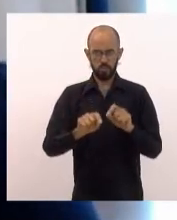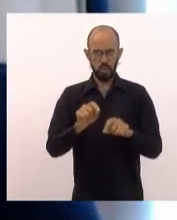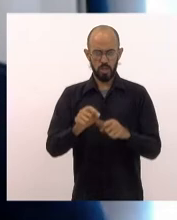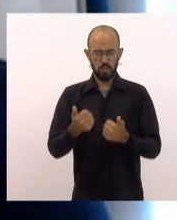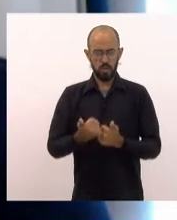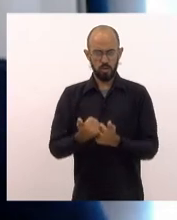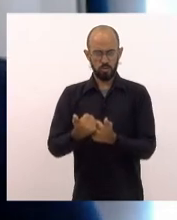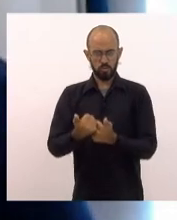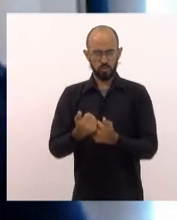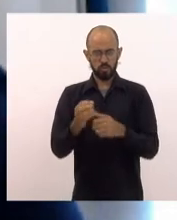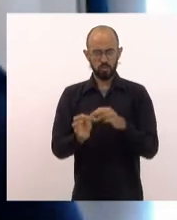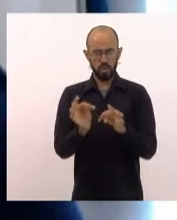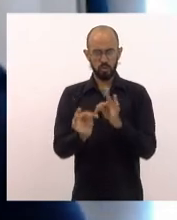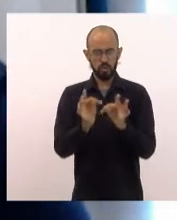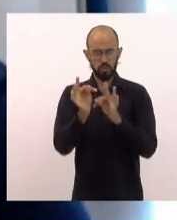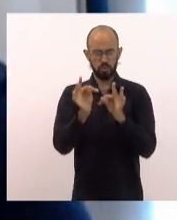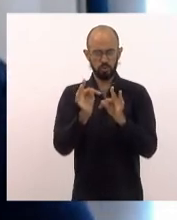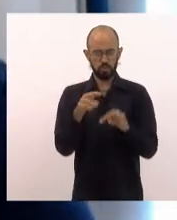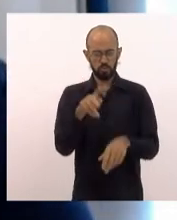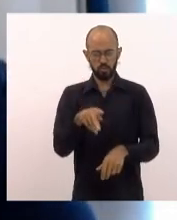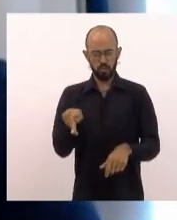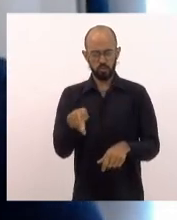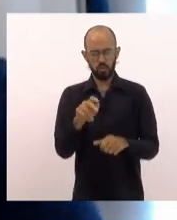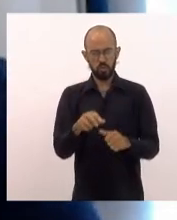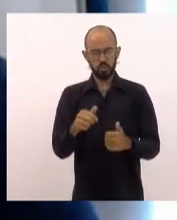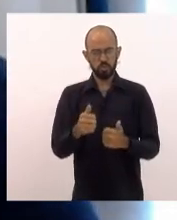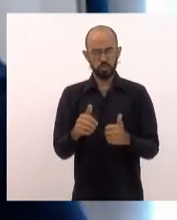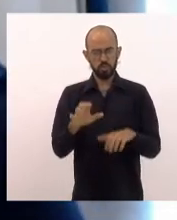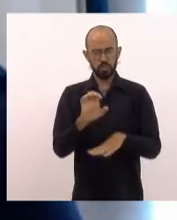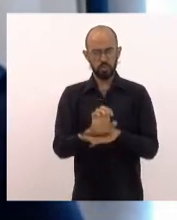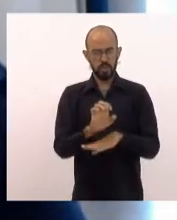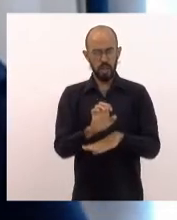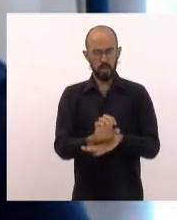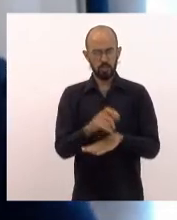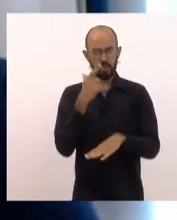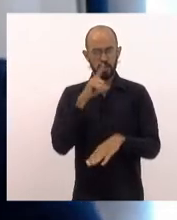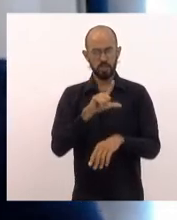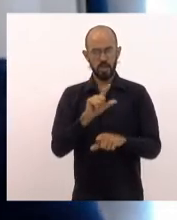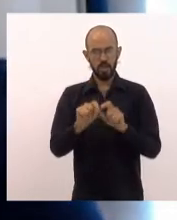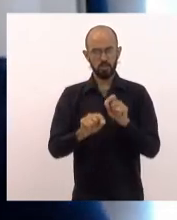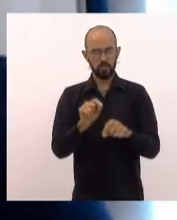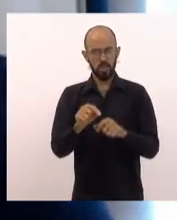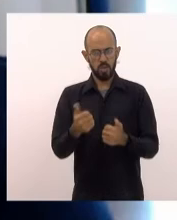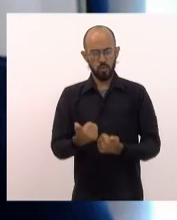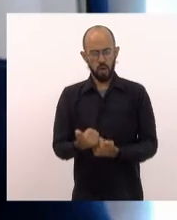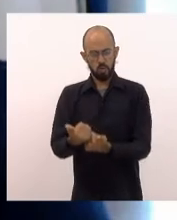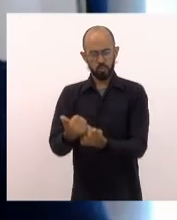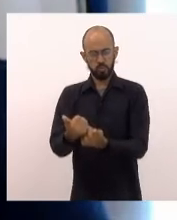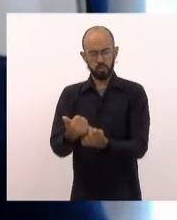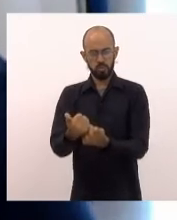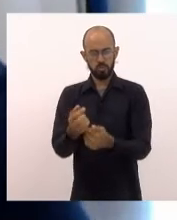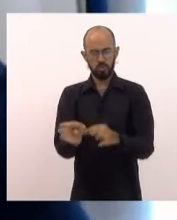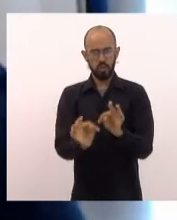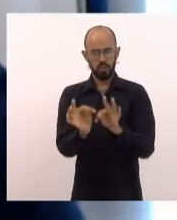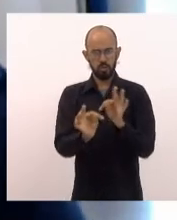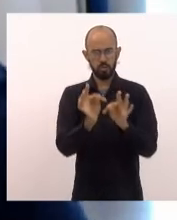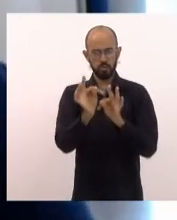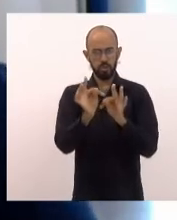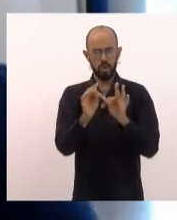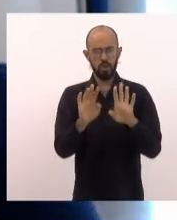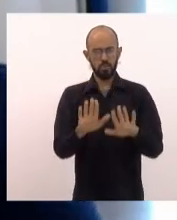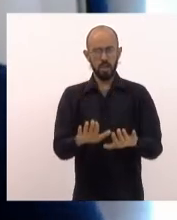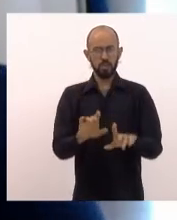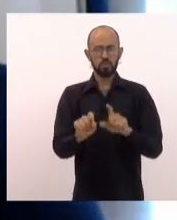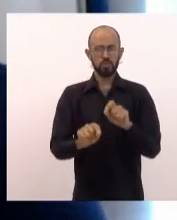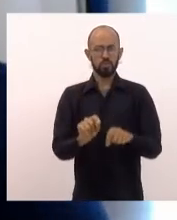tecnológico. Os professores do Estado do Rio de Janeiro ganharam, no final do ano, um auxílio tecnológico tardio, mas esse auxílio